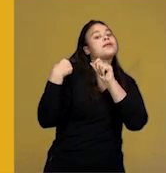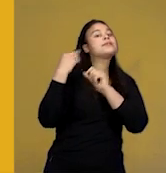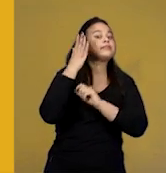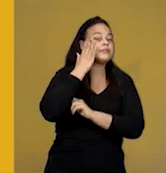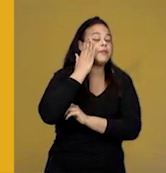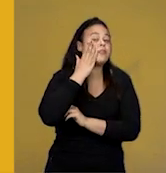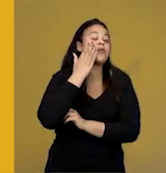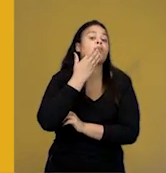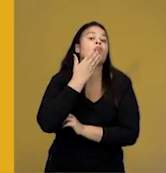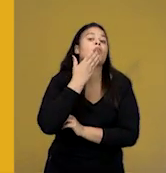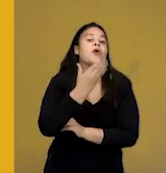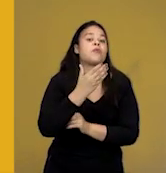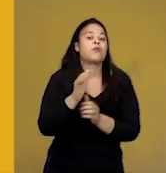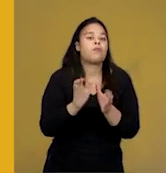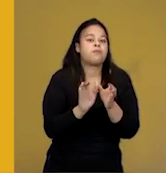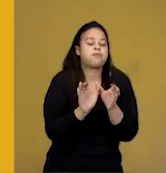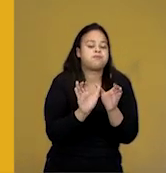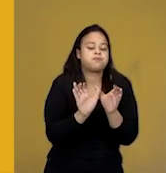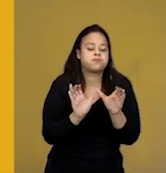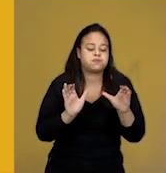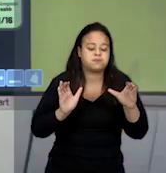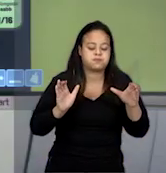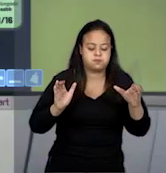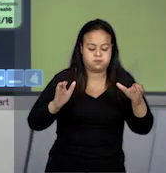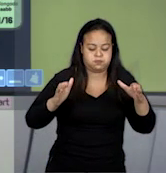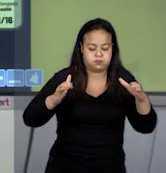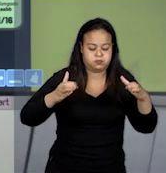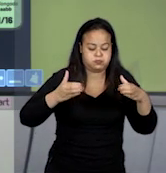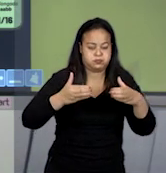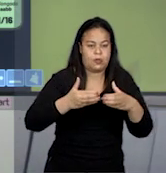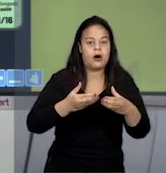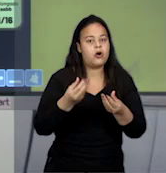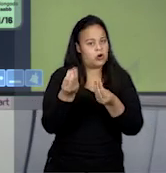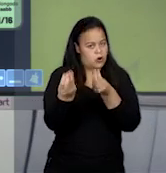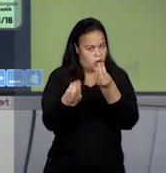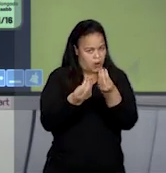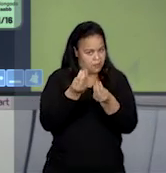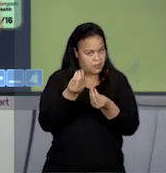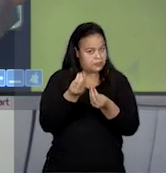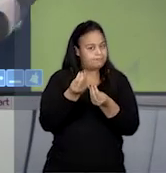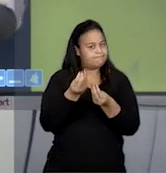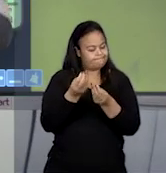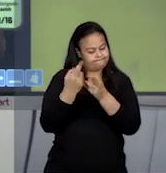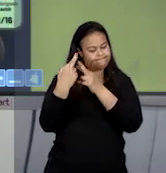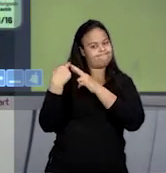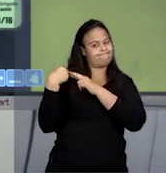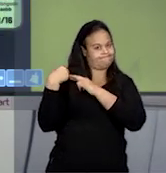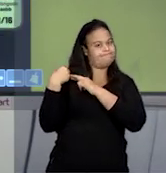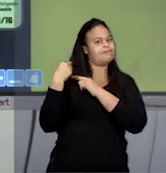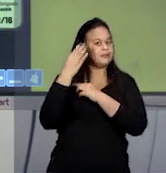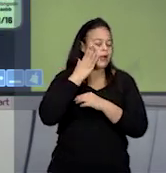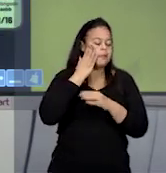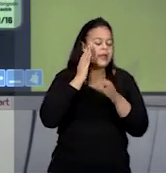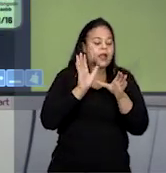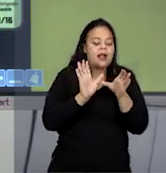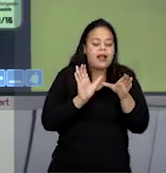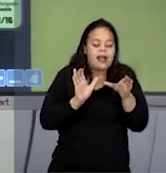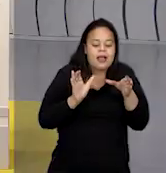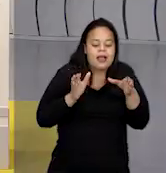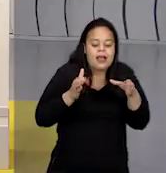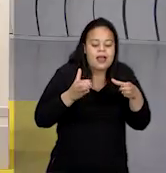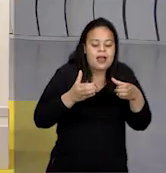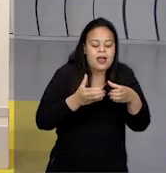determinar a forma esférica nas abóboras, tá? Por isso que eu coloquei aqui que vai ser o